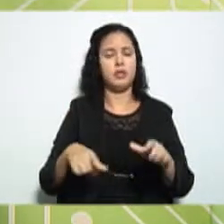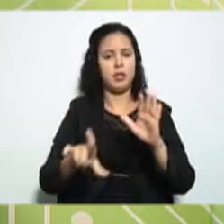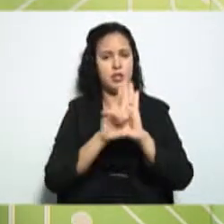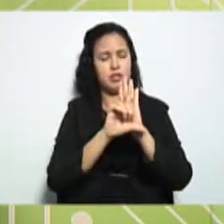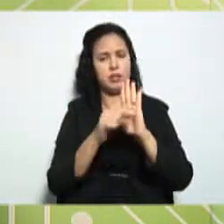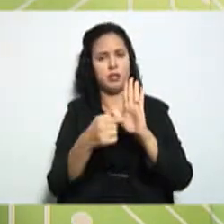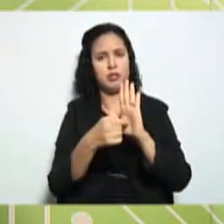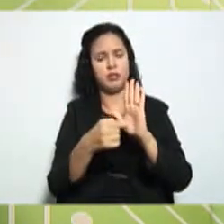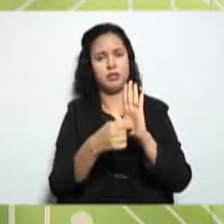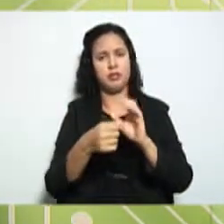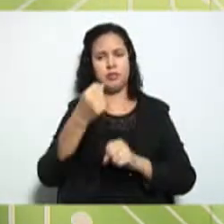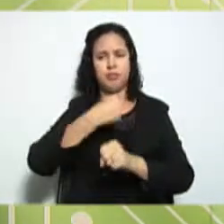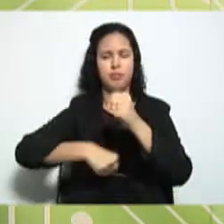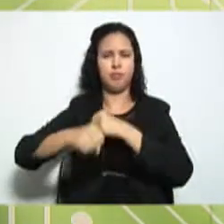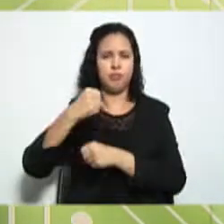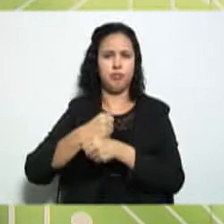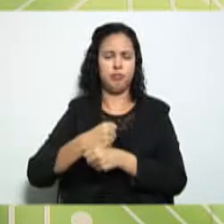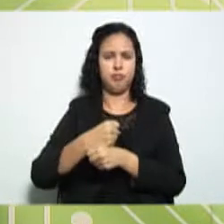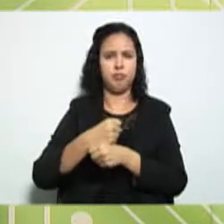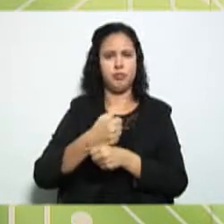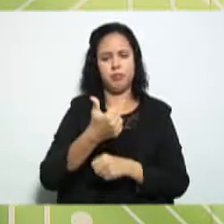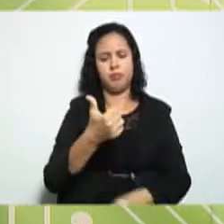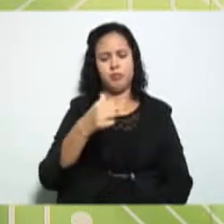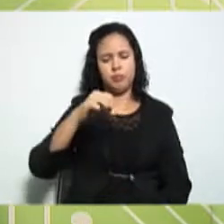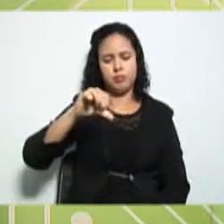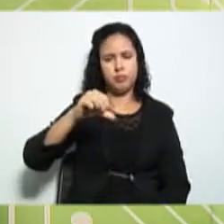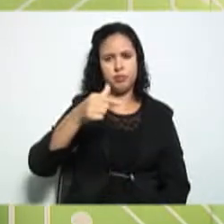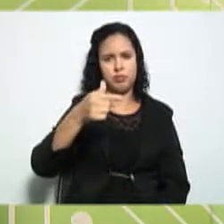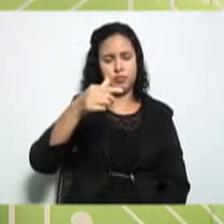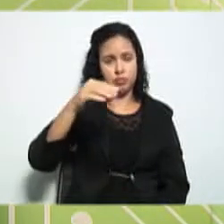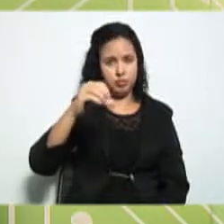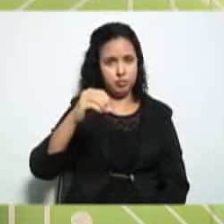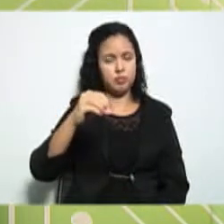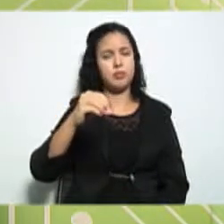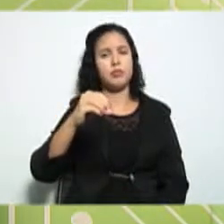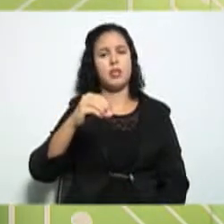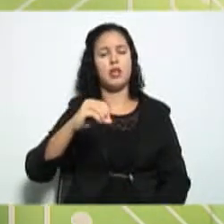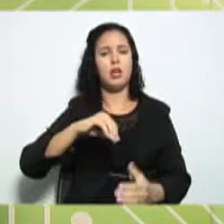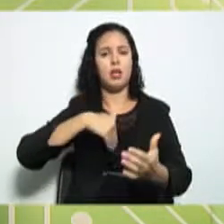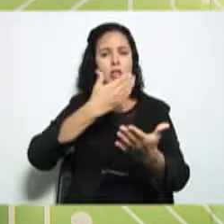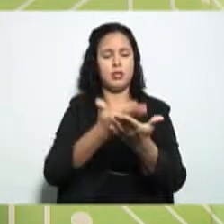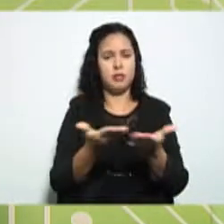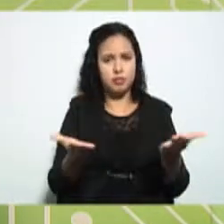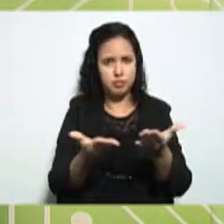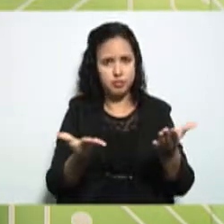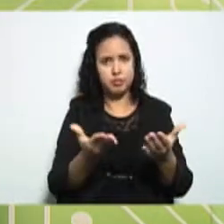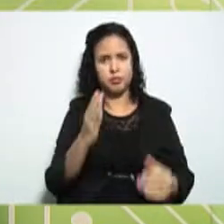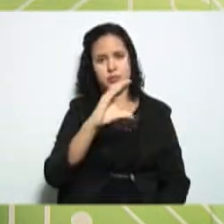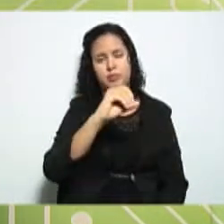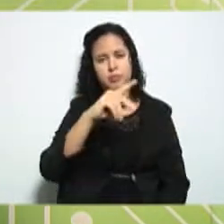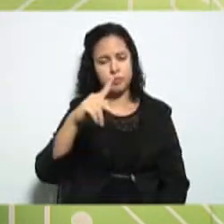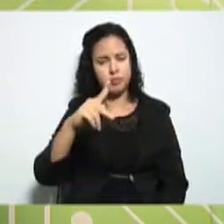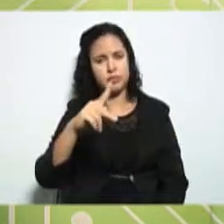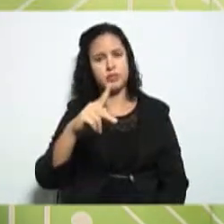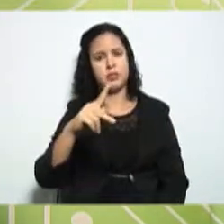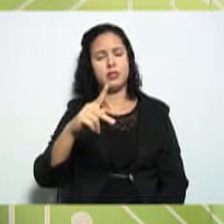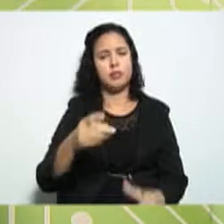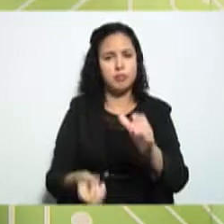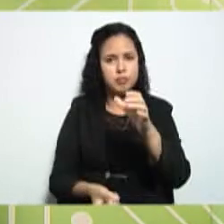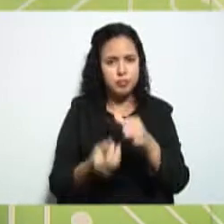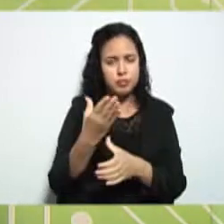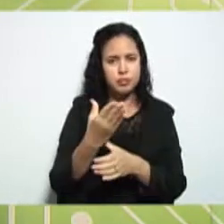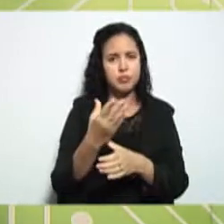70, que até hoje rege as cooperativas, e nela demonstra-se claramente que uma cooperativa existe a partir do momento que a gente